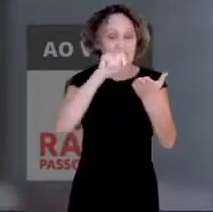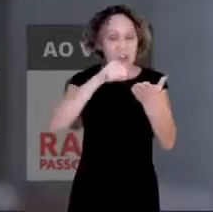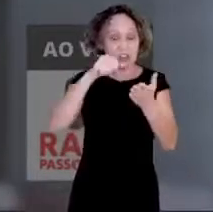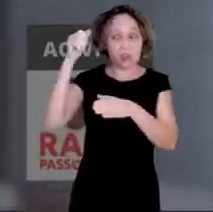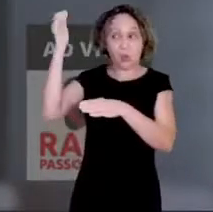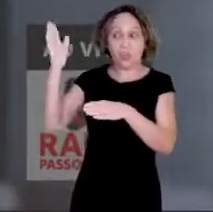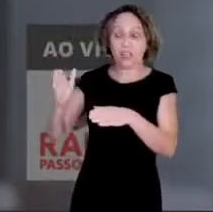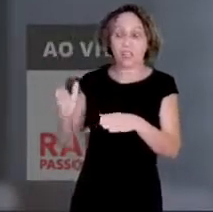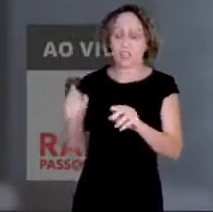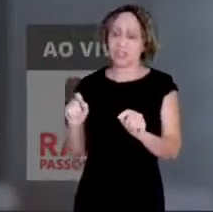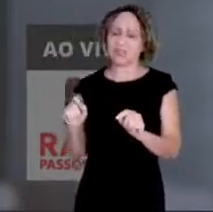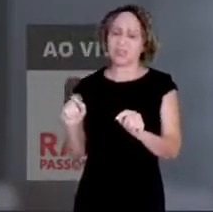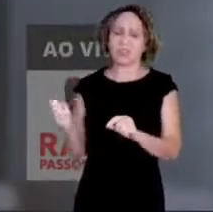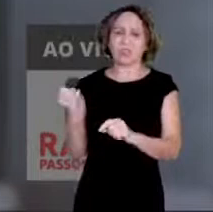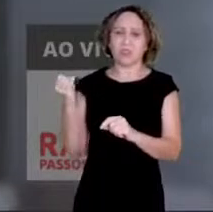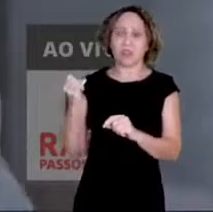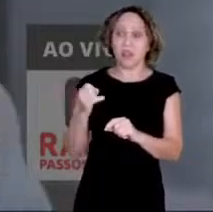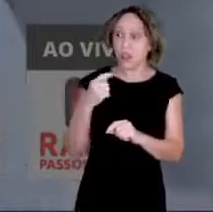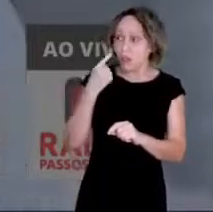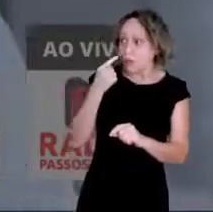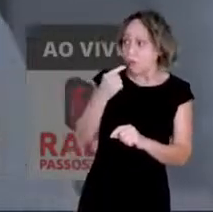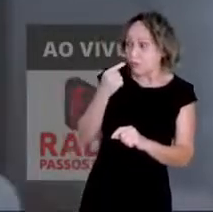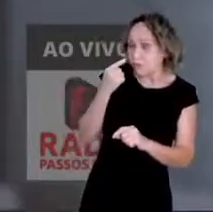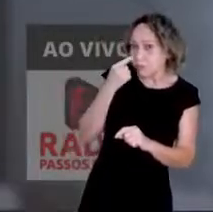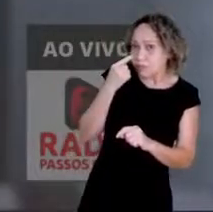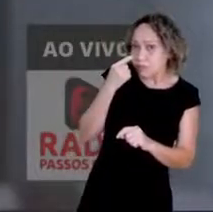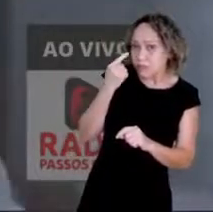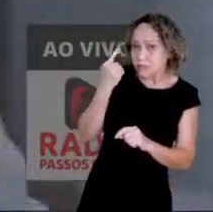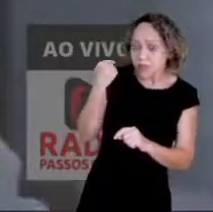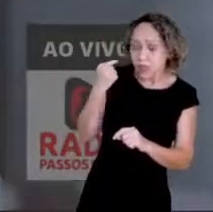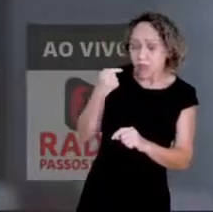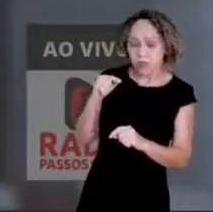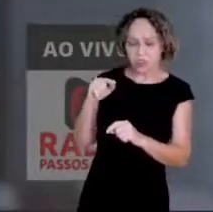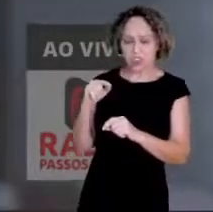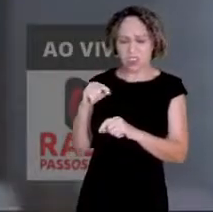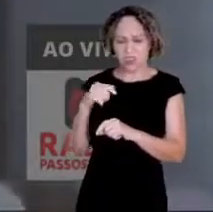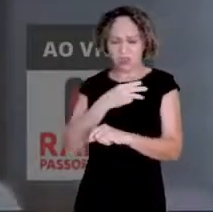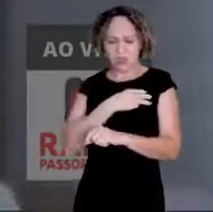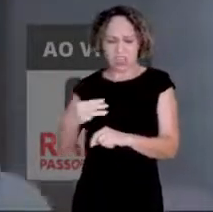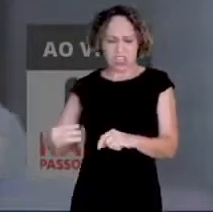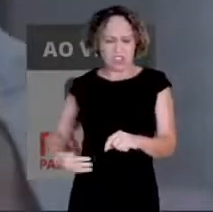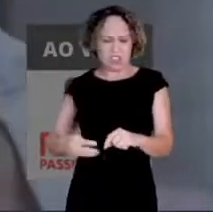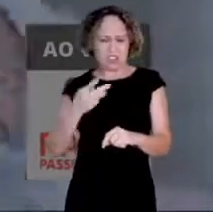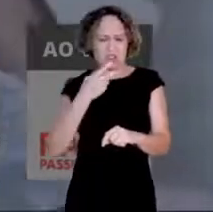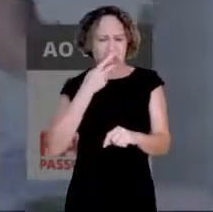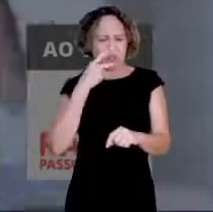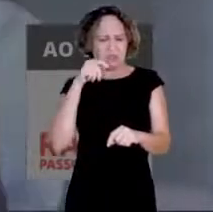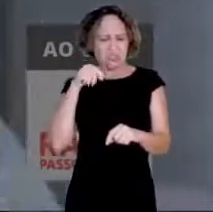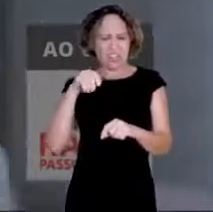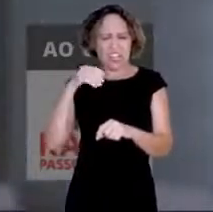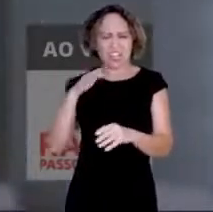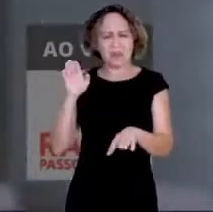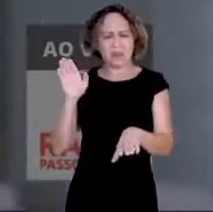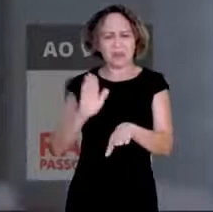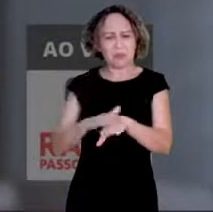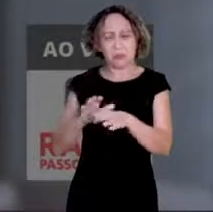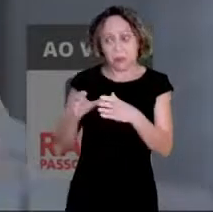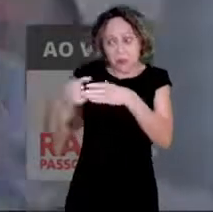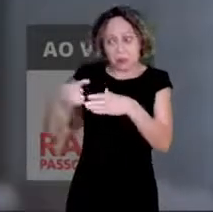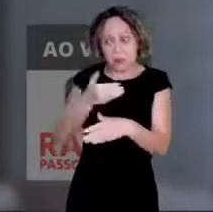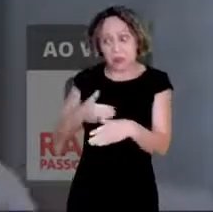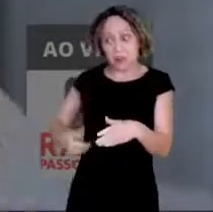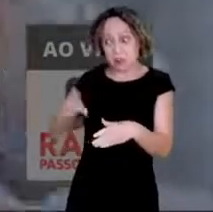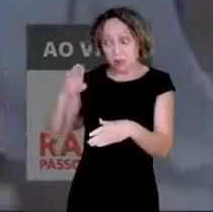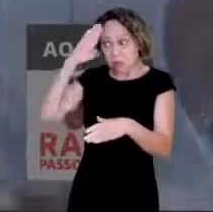Inglaterra tomava de Portugal. Depois ficamos produzindo para os Estados Unidos, e cada vez que a gente vai produzir riqueza para nós e o povo